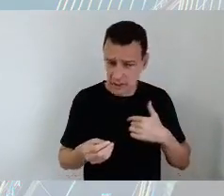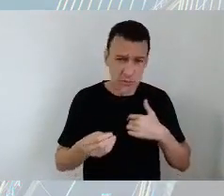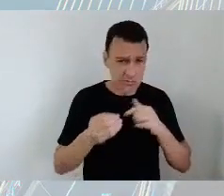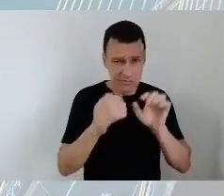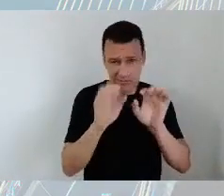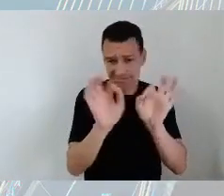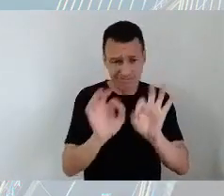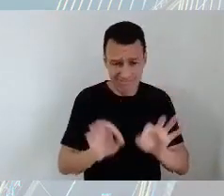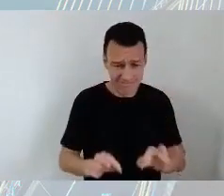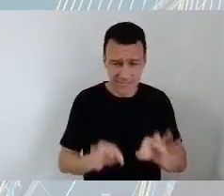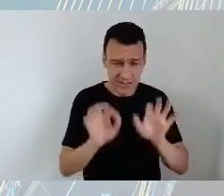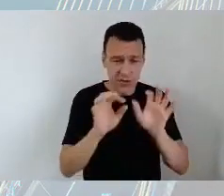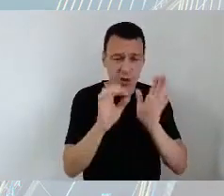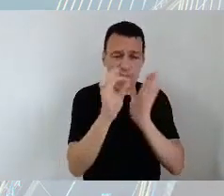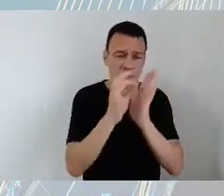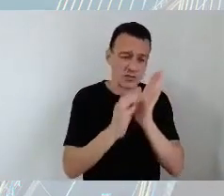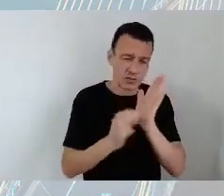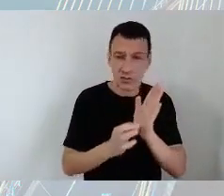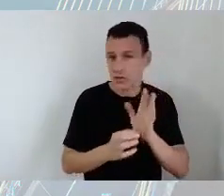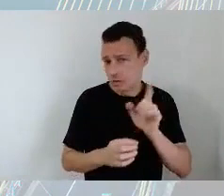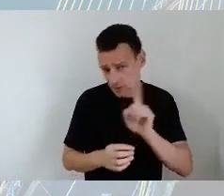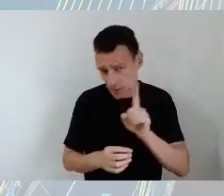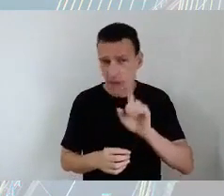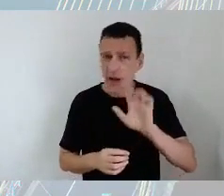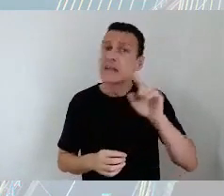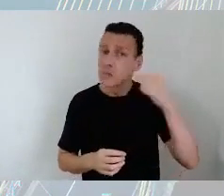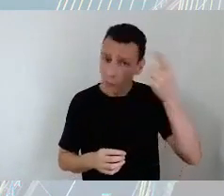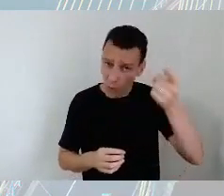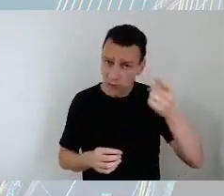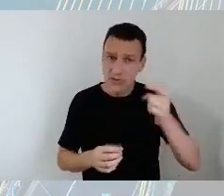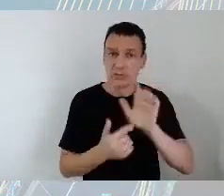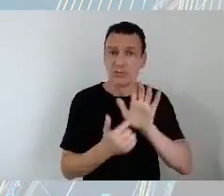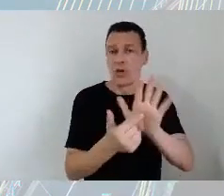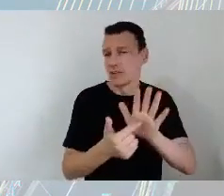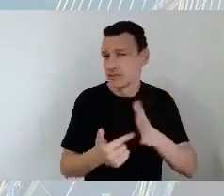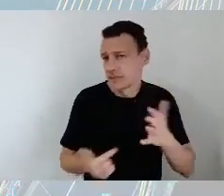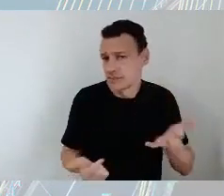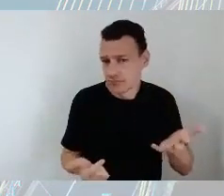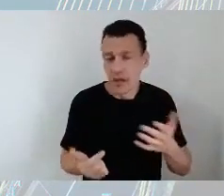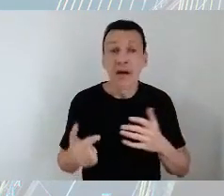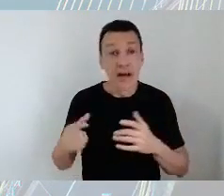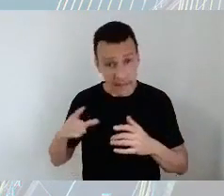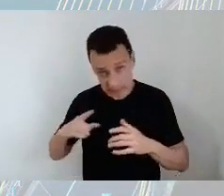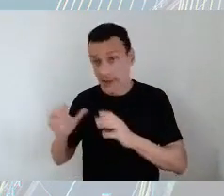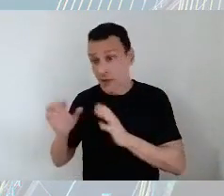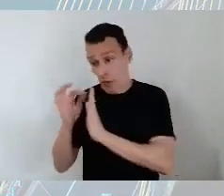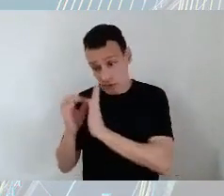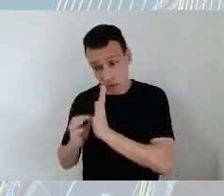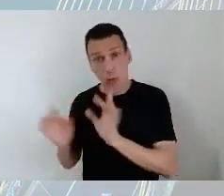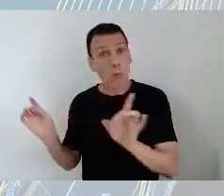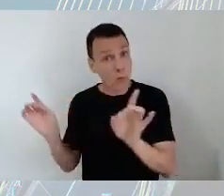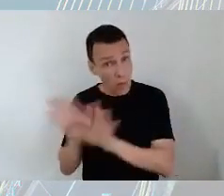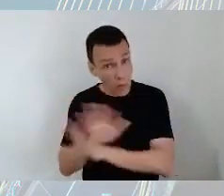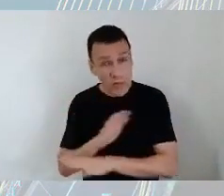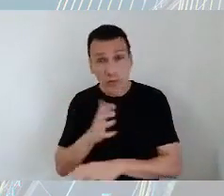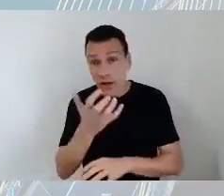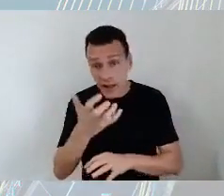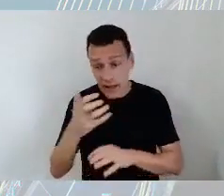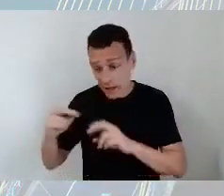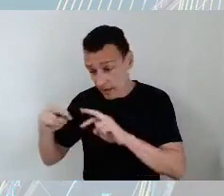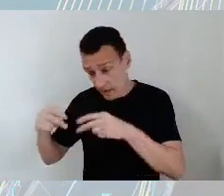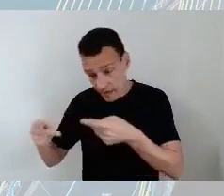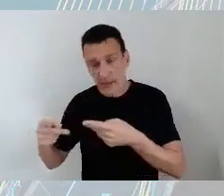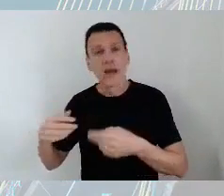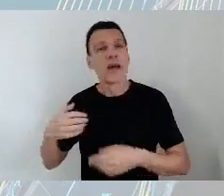eu posso compartilhar com vocês um link que tem todo o código pronto, e quem tiver dúvida também pode conversar comigo lá no stand da